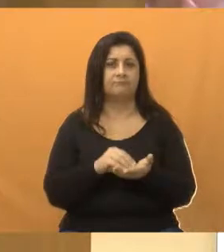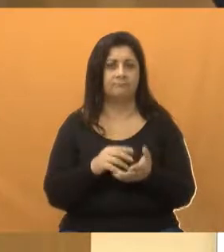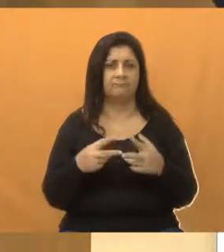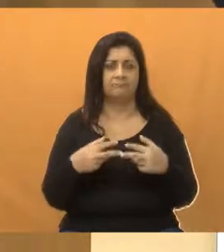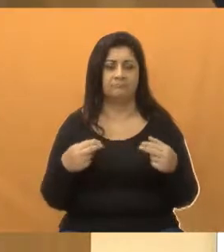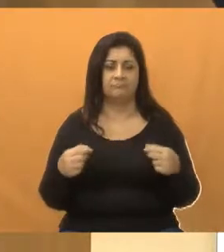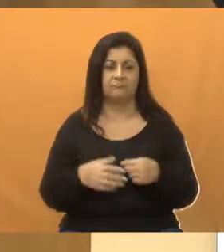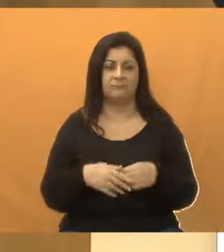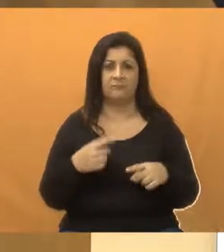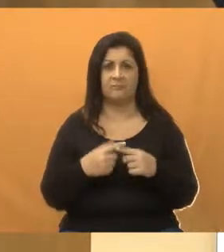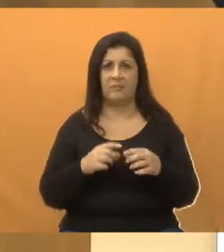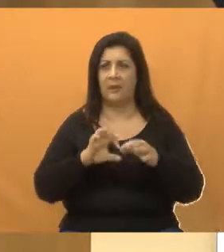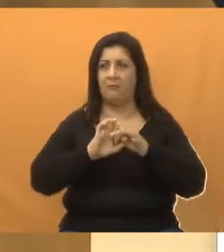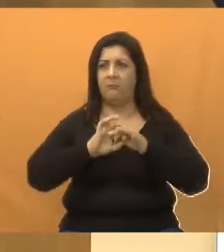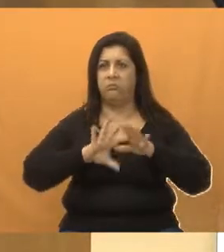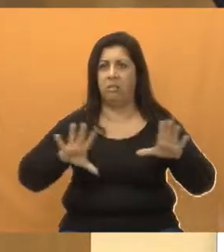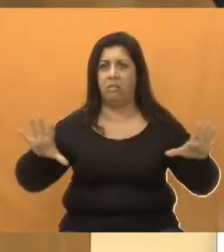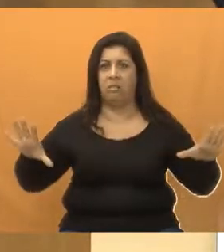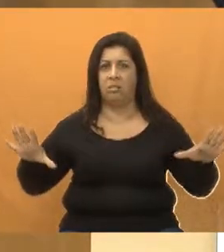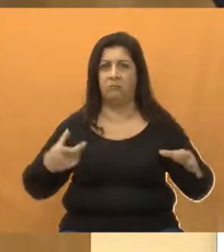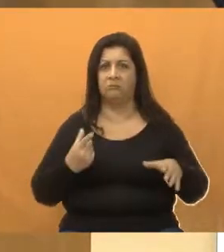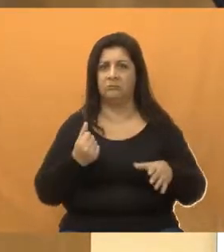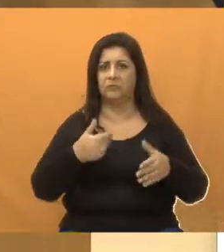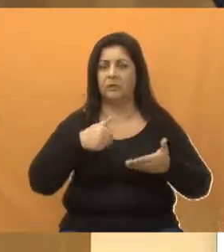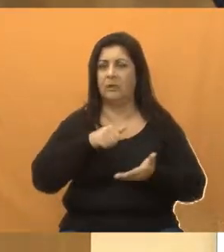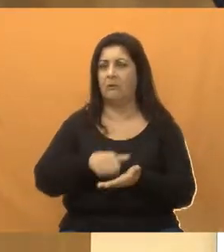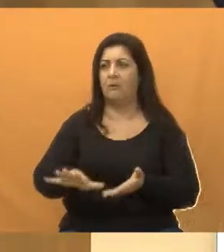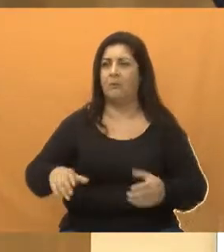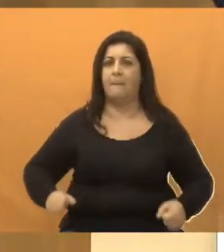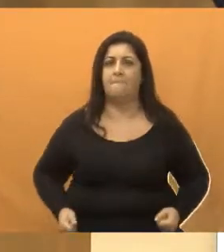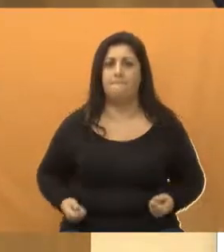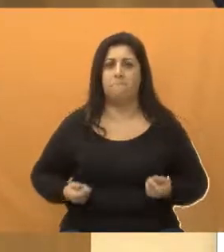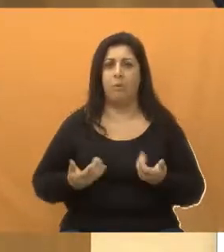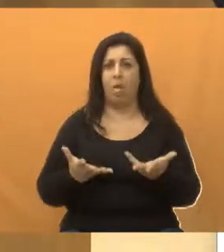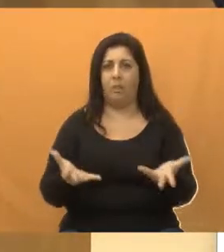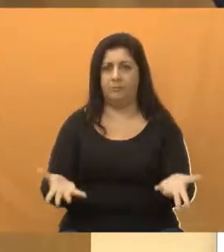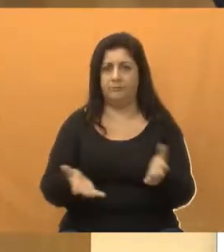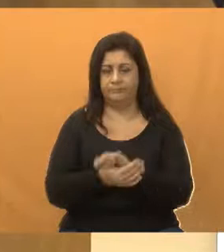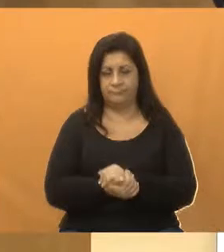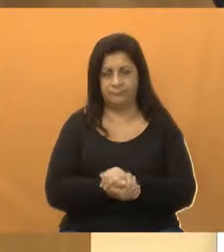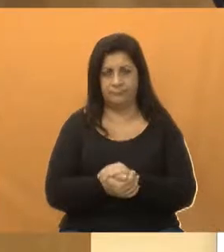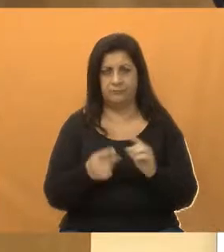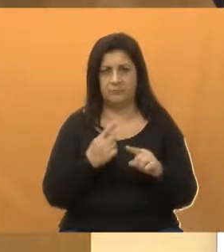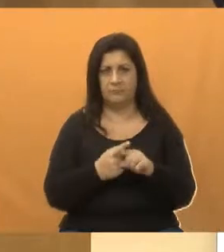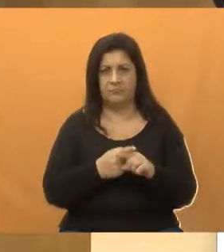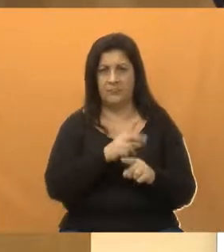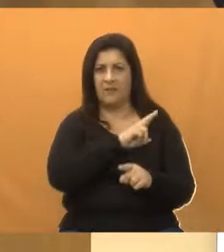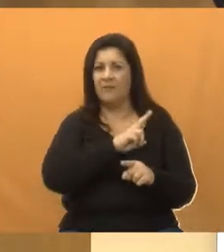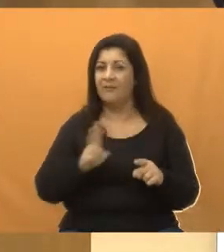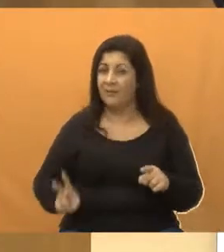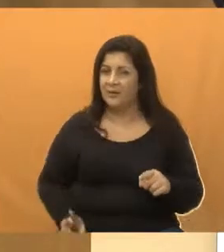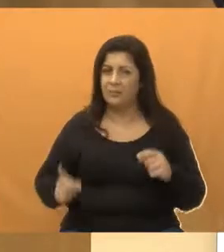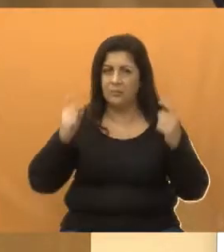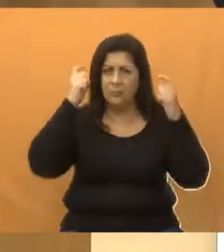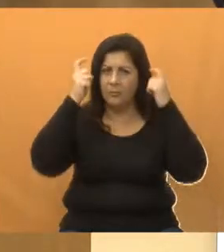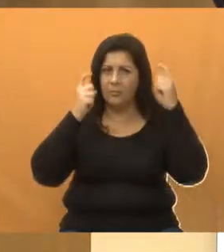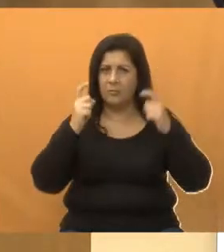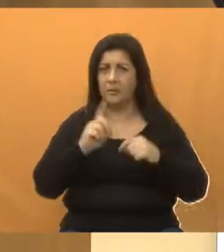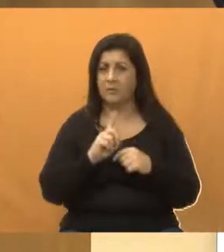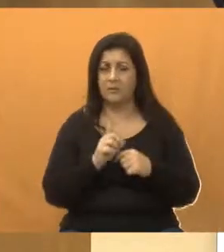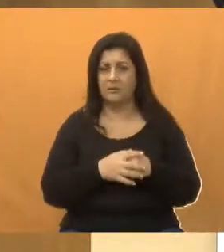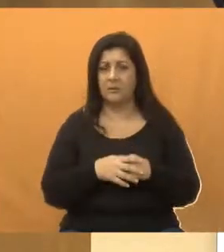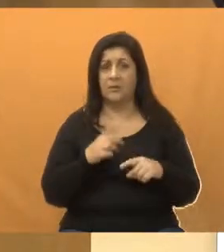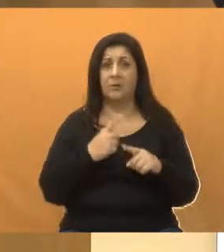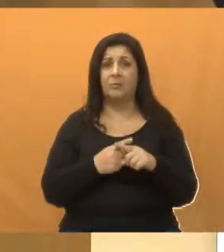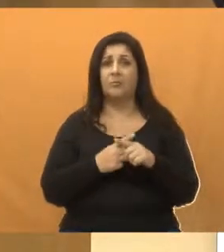abrindo os cofres de uma tal forma, sem nenhum tipo de controle, e isso nos preocupa, porque não é o vereador que tem que estar preocupado, porque isso vai afetar